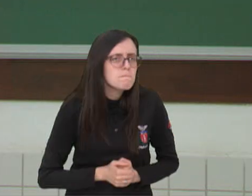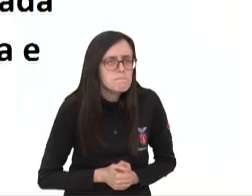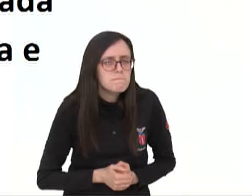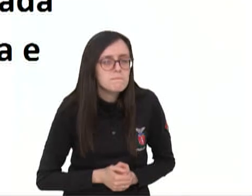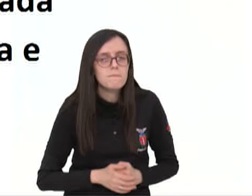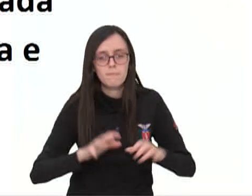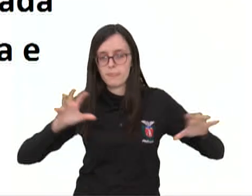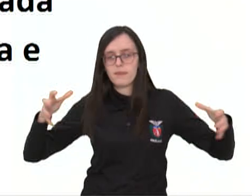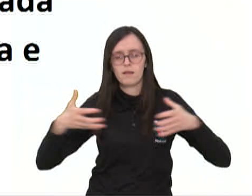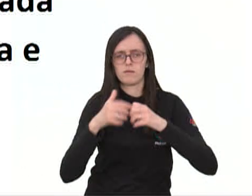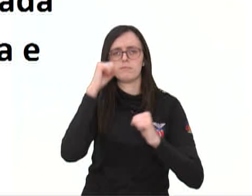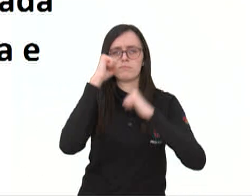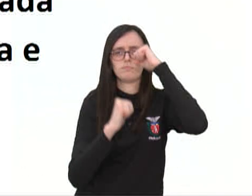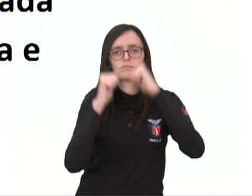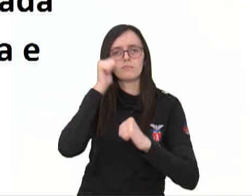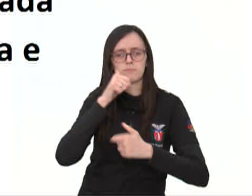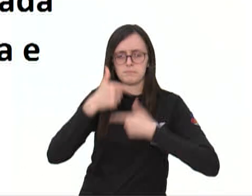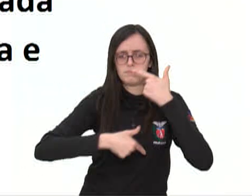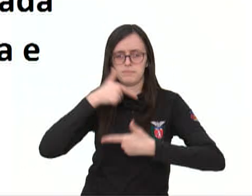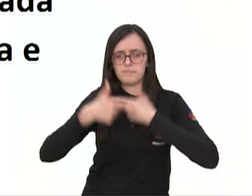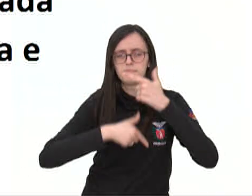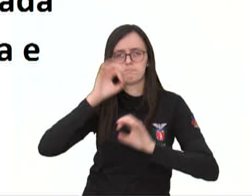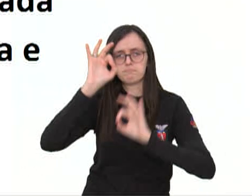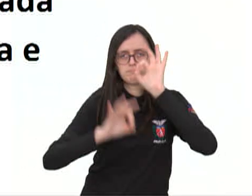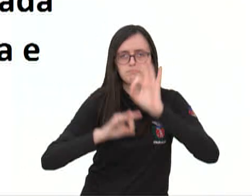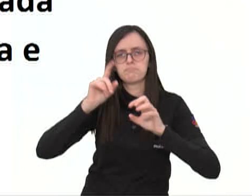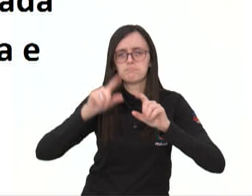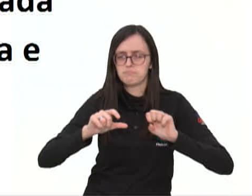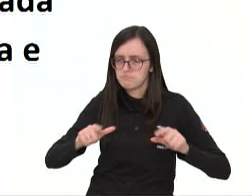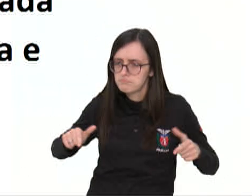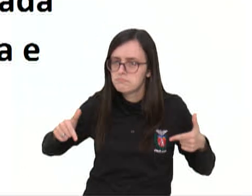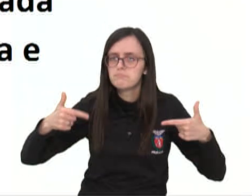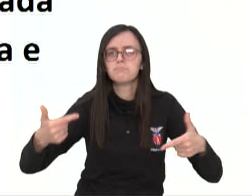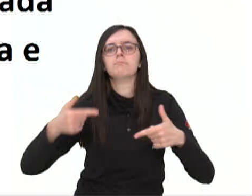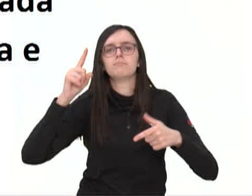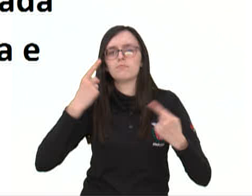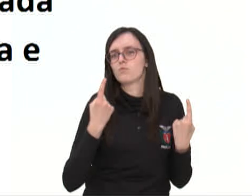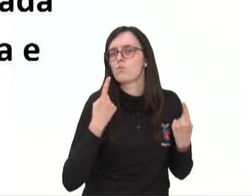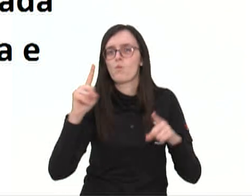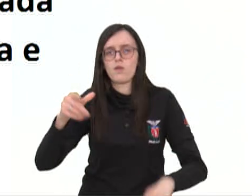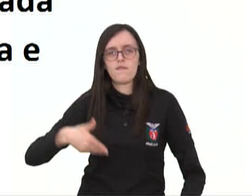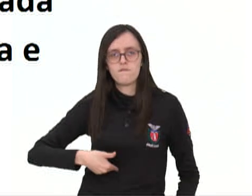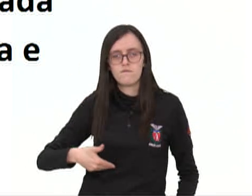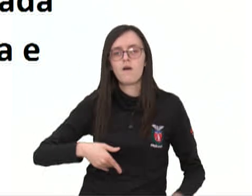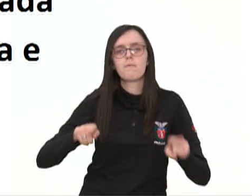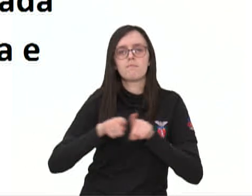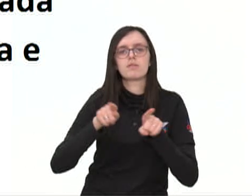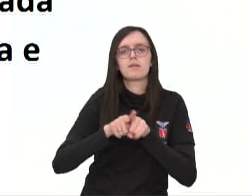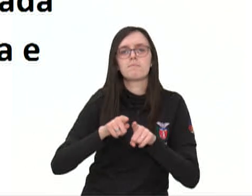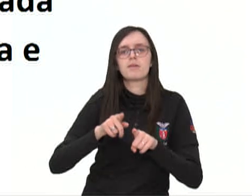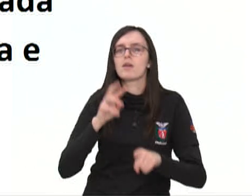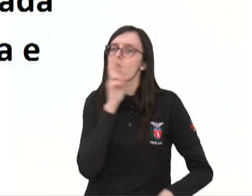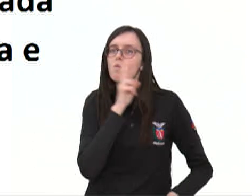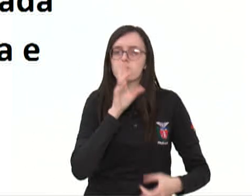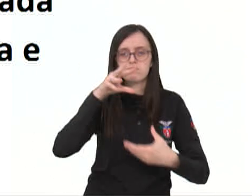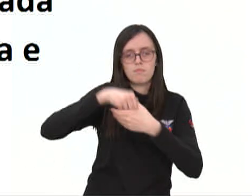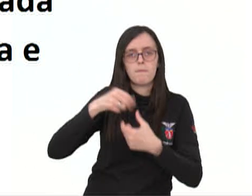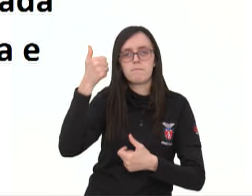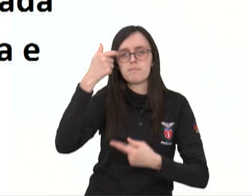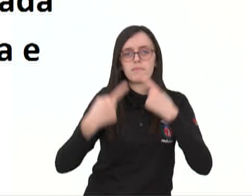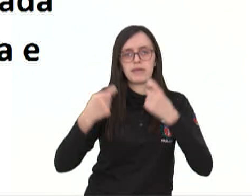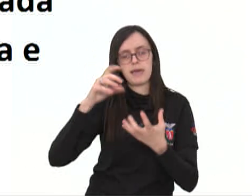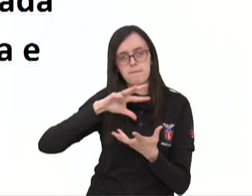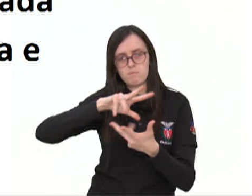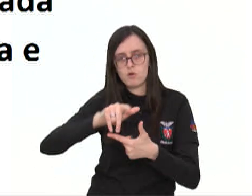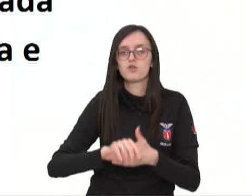Um grupo de operárias organizou uma manifestação contra a fome e a presença da Rússia na Primeira Guerra